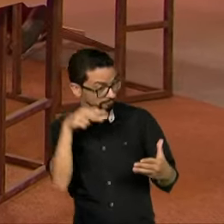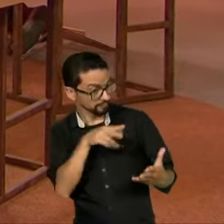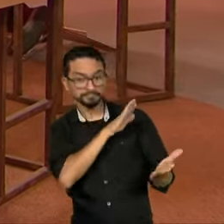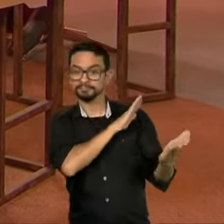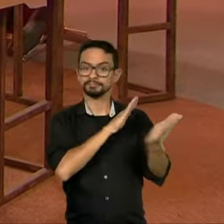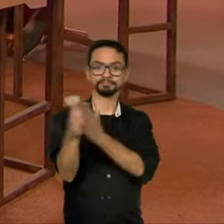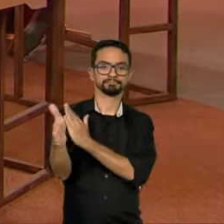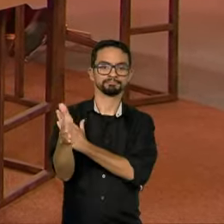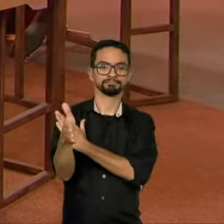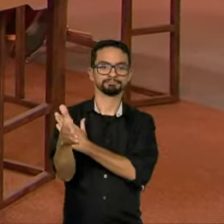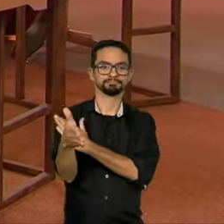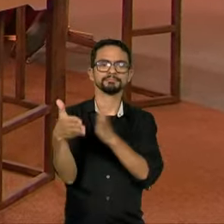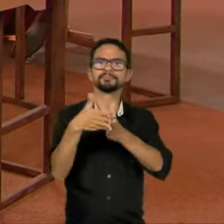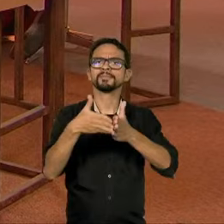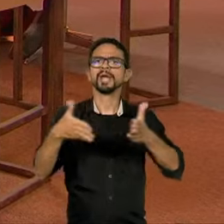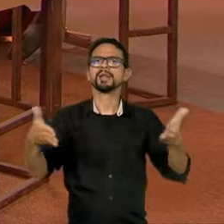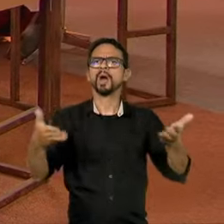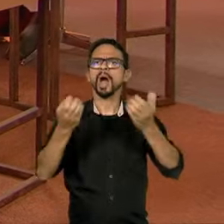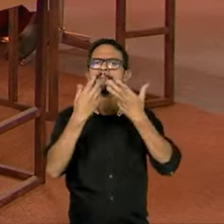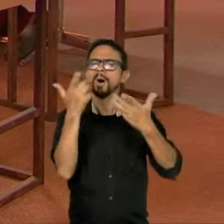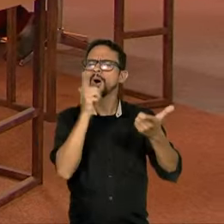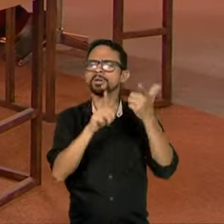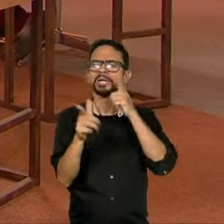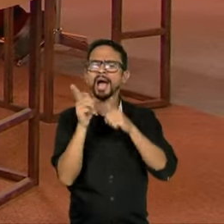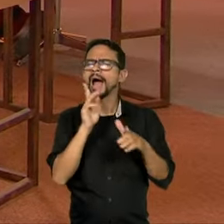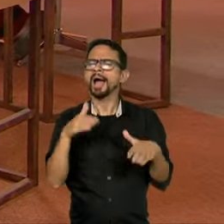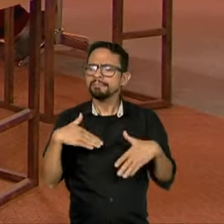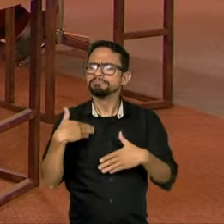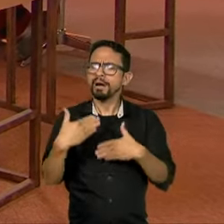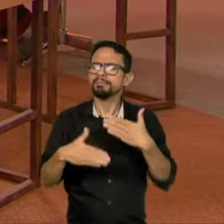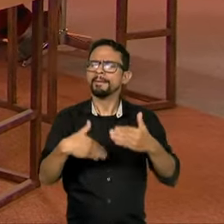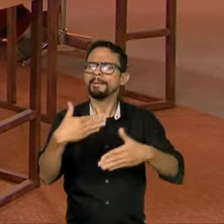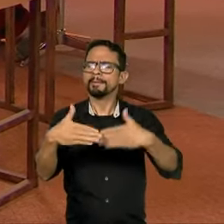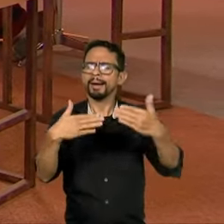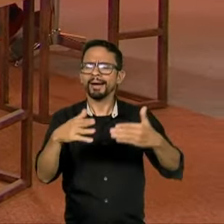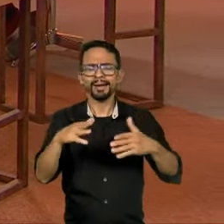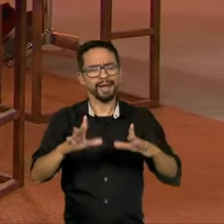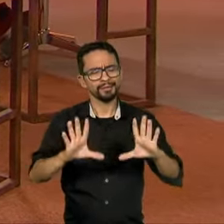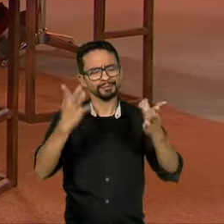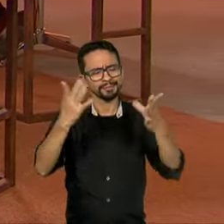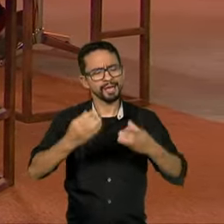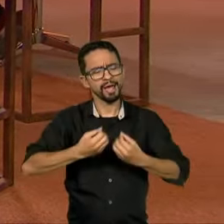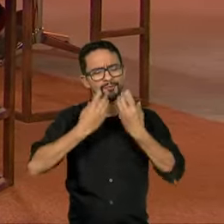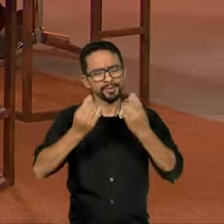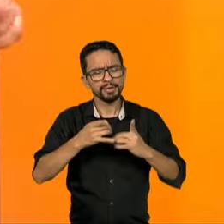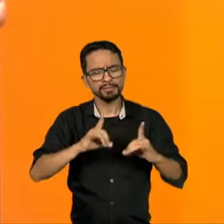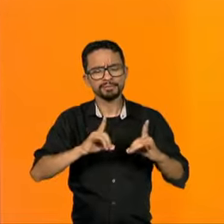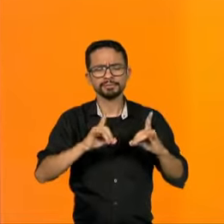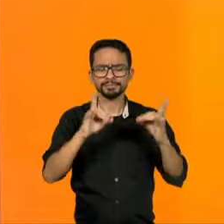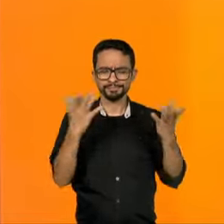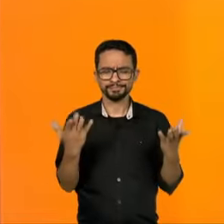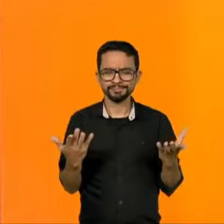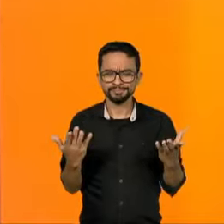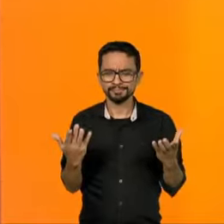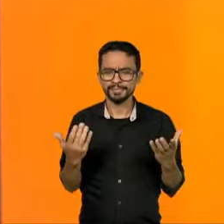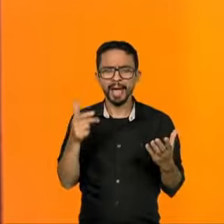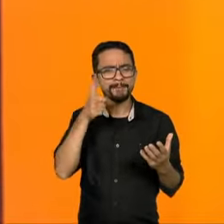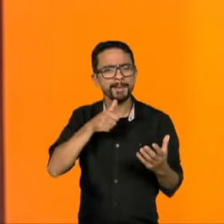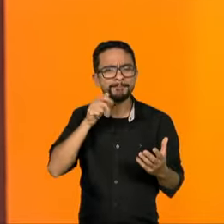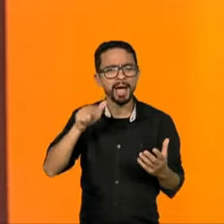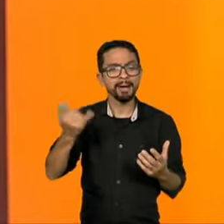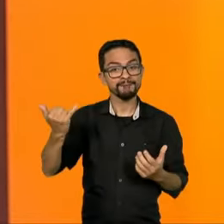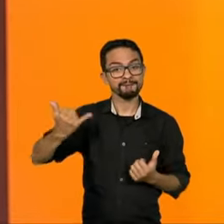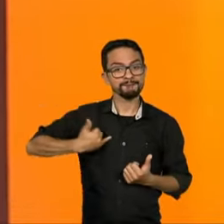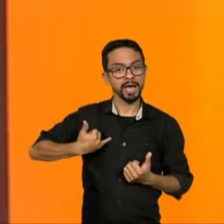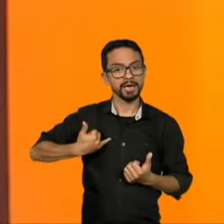Isso, durante um período, funcionou. Aí, depois veio a verticalização dessa informação. Minha irmã me falou sobre isso outro dia, que aí, quando vem